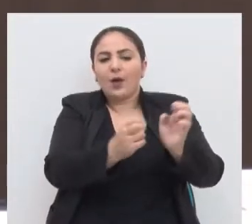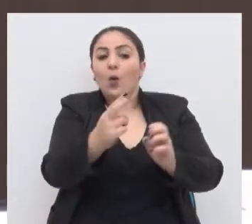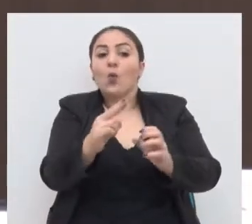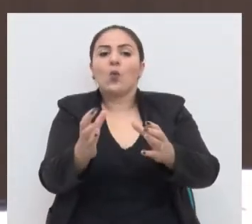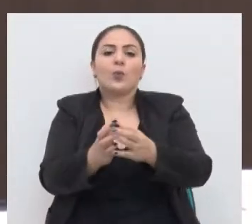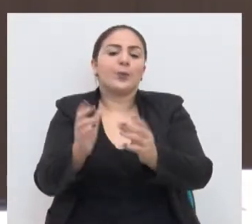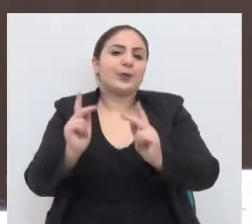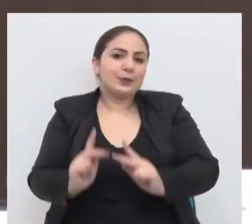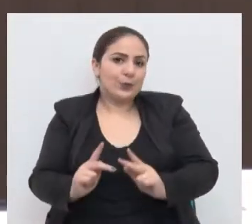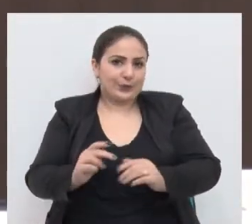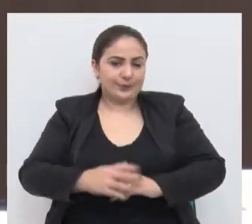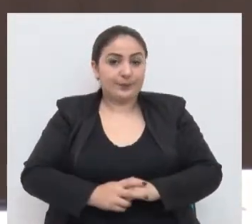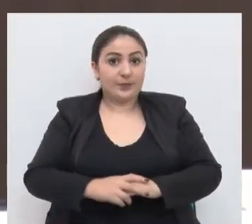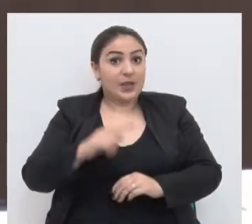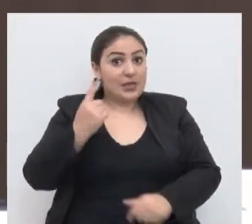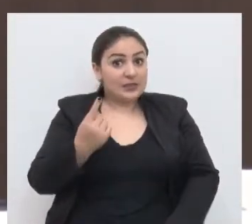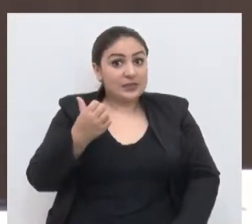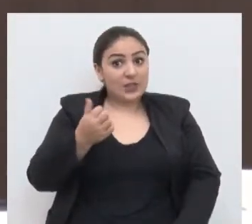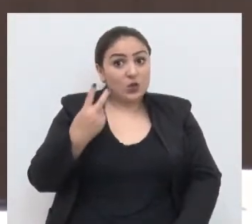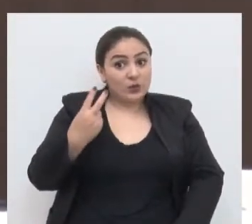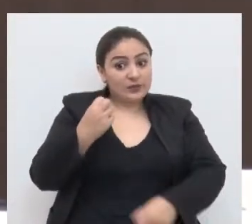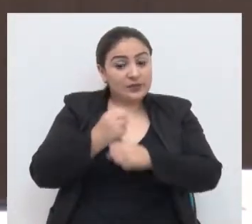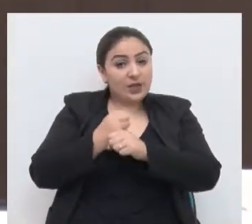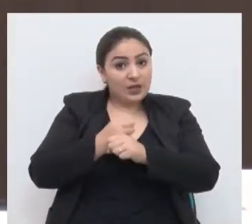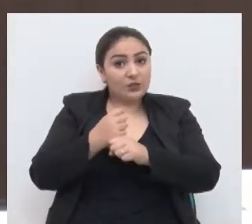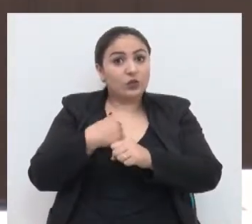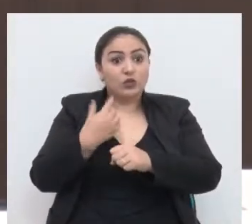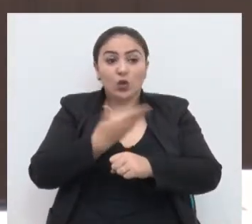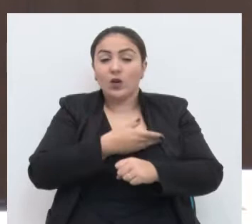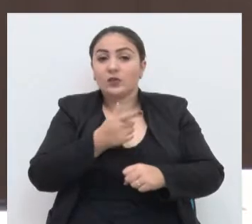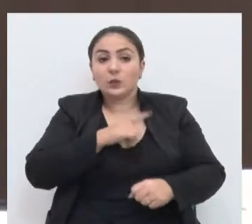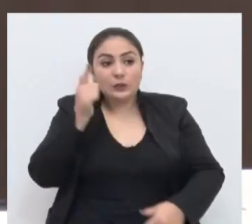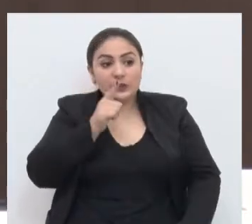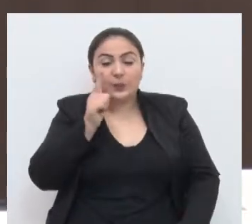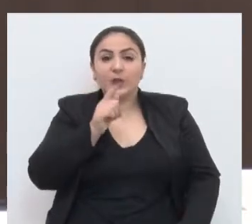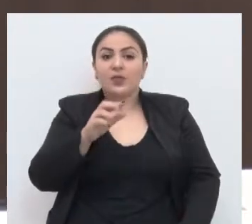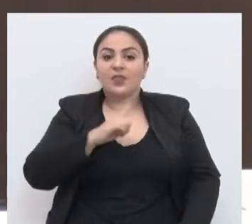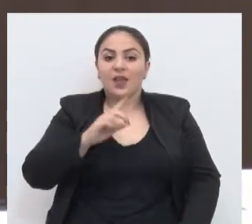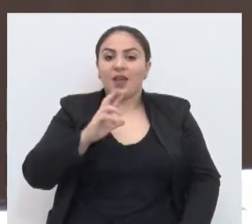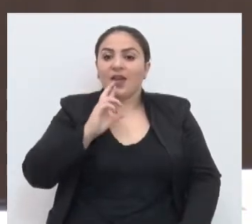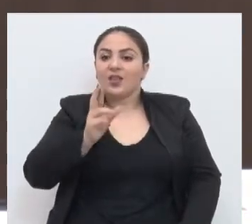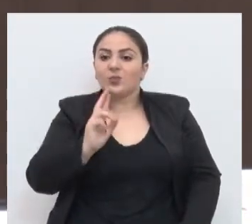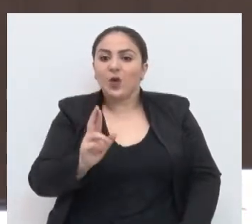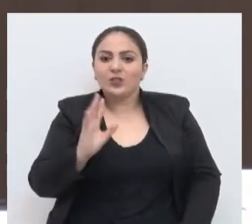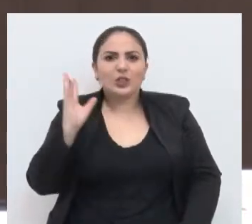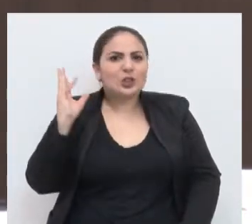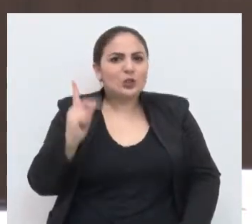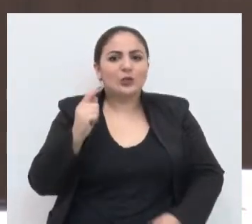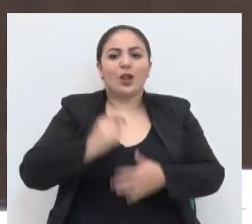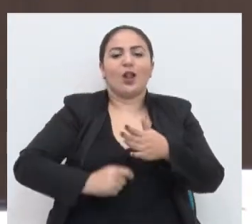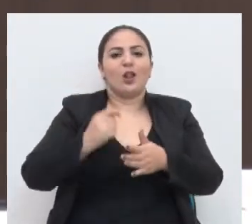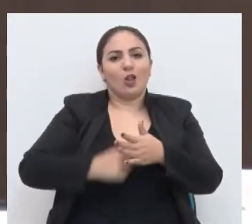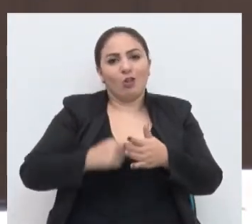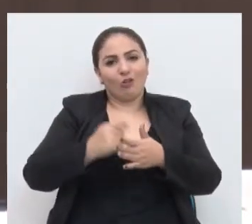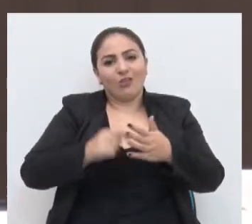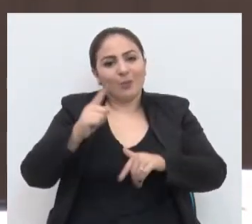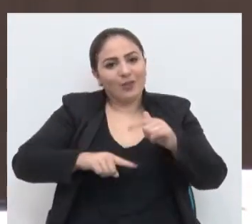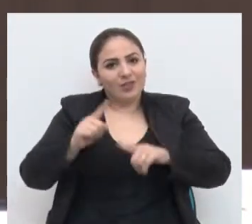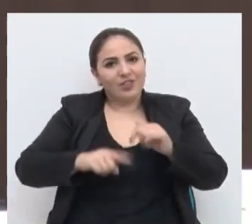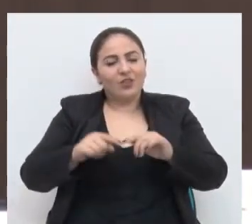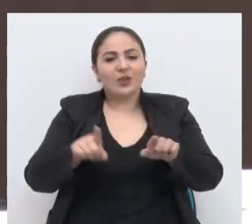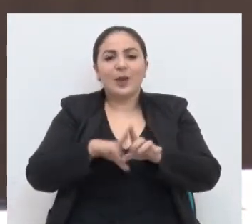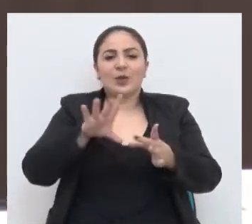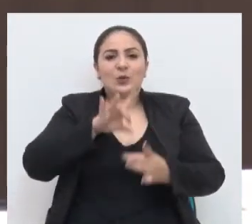ou algum grupo de pessoas. Nesses 162 anos, colhemos os frutos, senhor presidente, do nosso legado